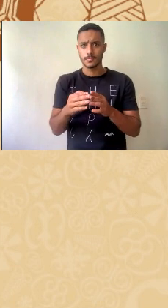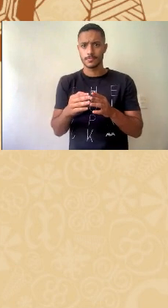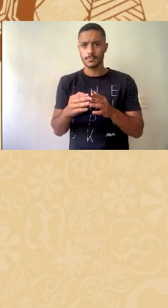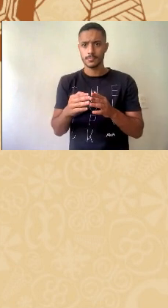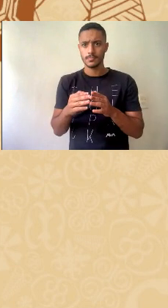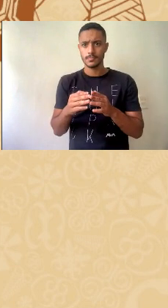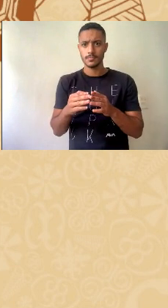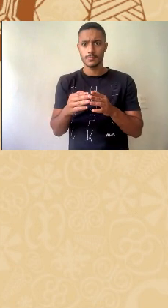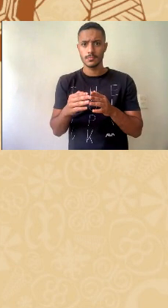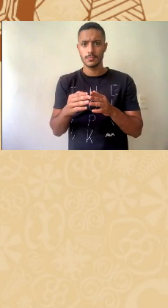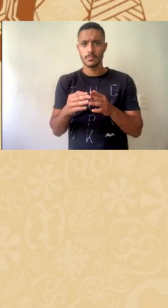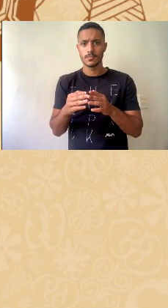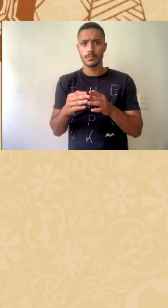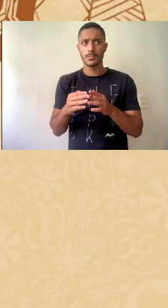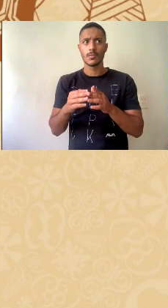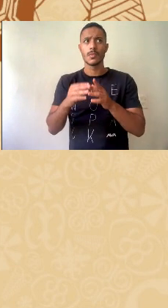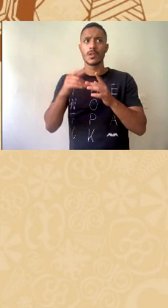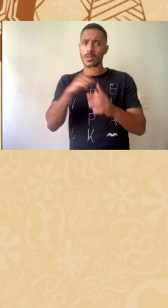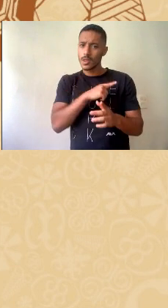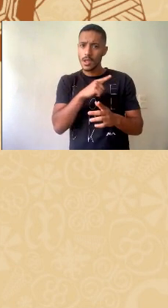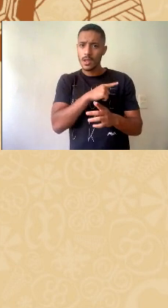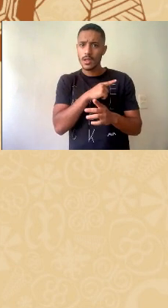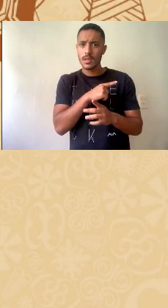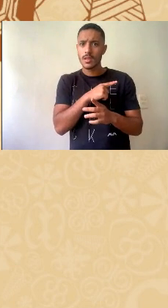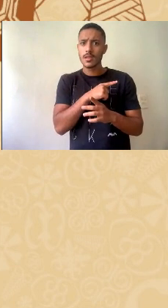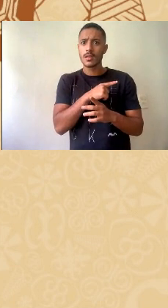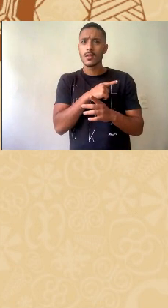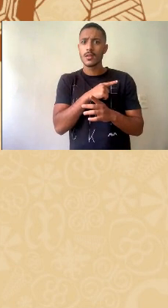E existem,